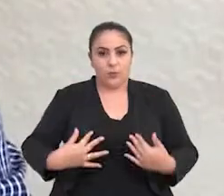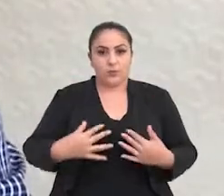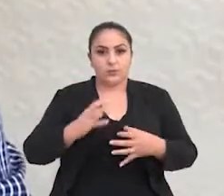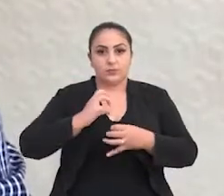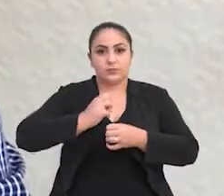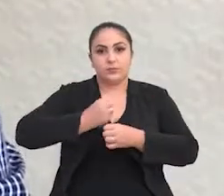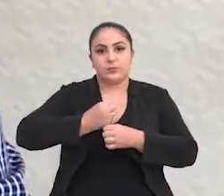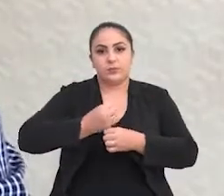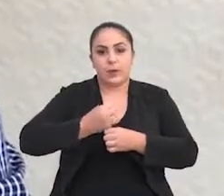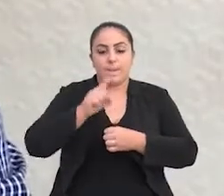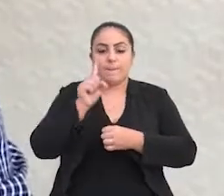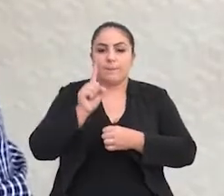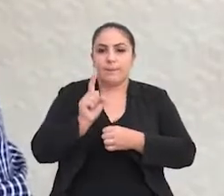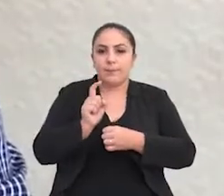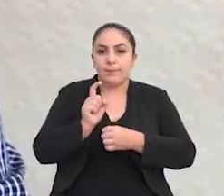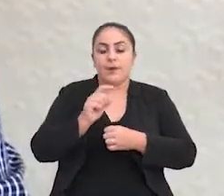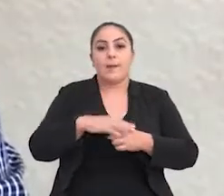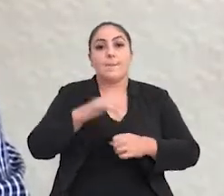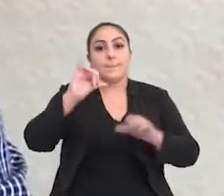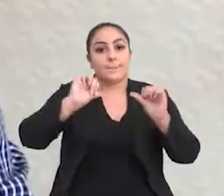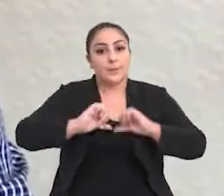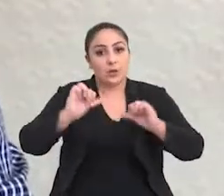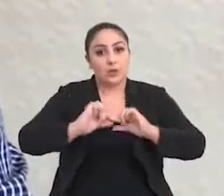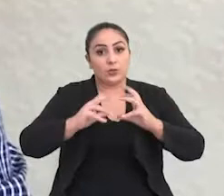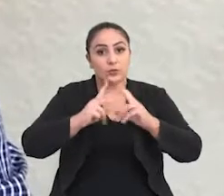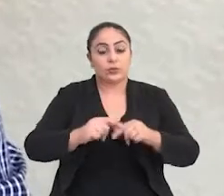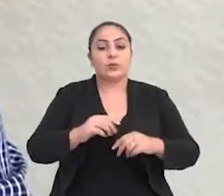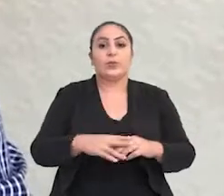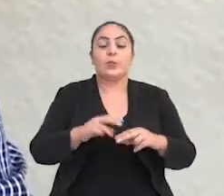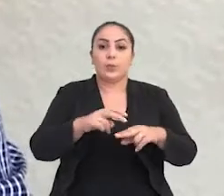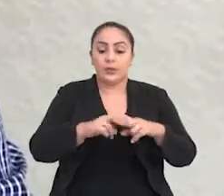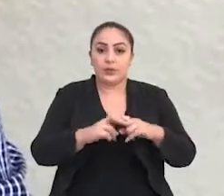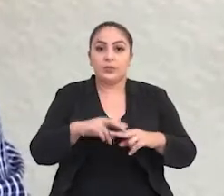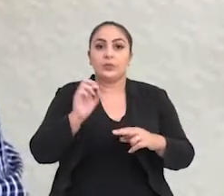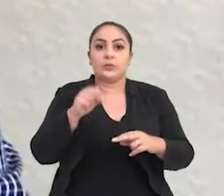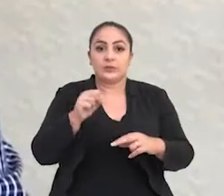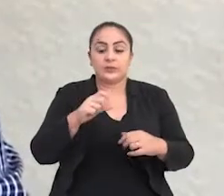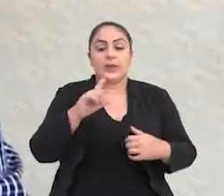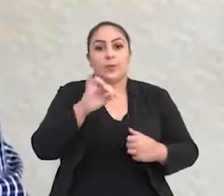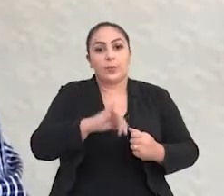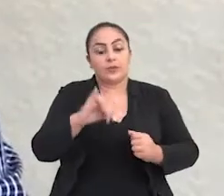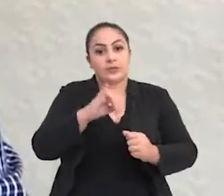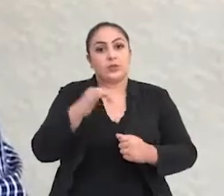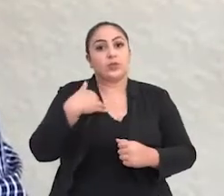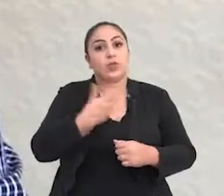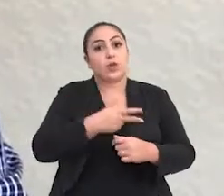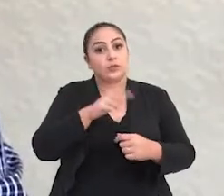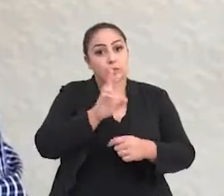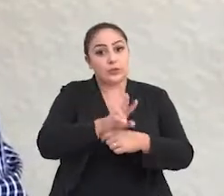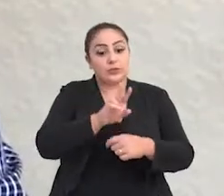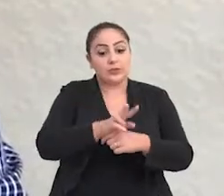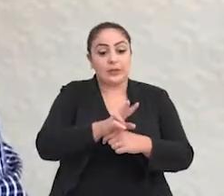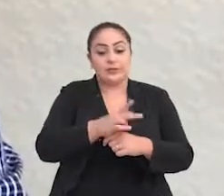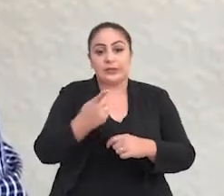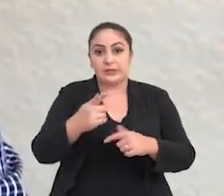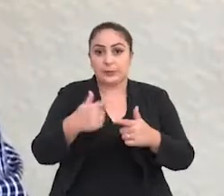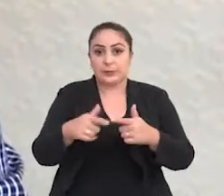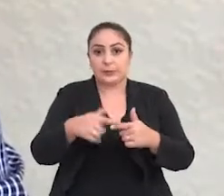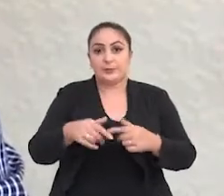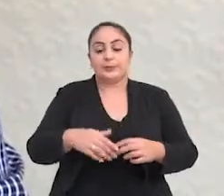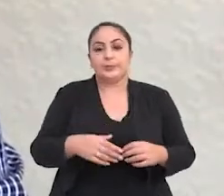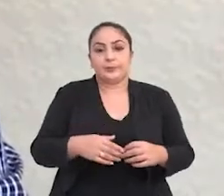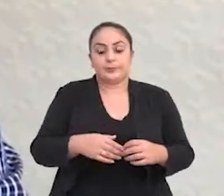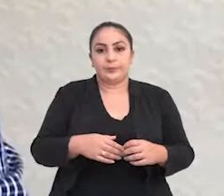o encurtamento muscular, que piora a má postura e que piora o encurtamento muscular. Então, isso a gente tem que cortar esse